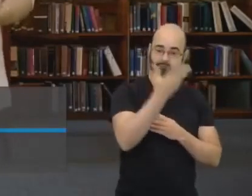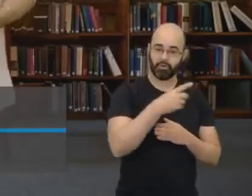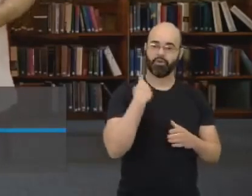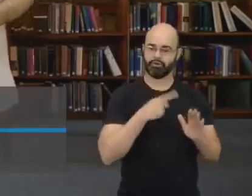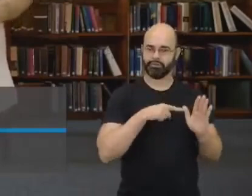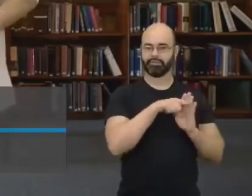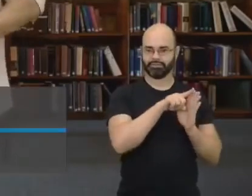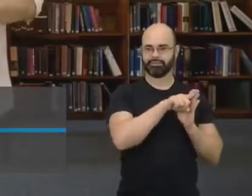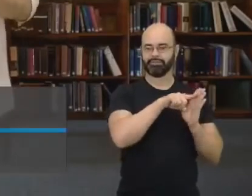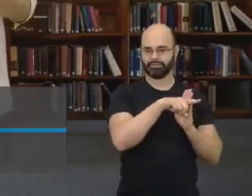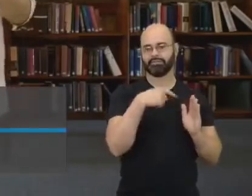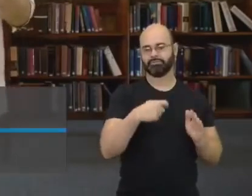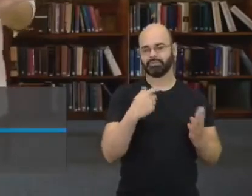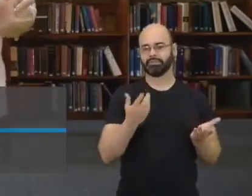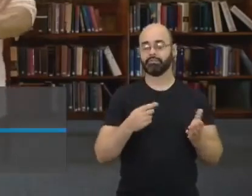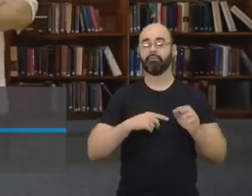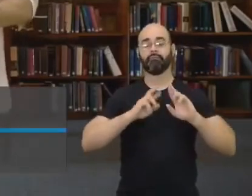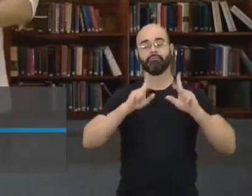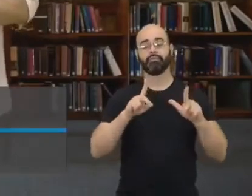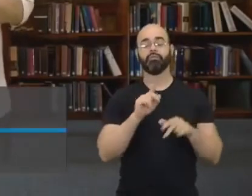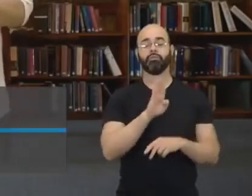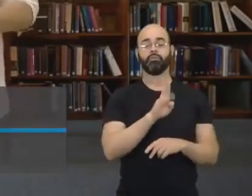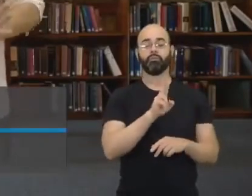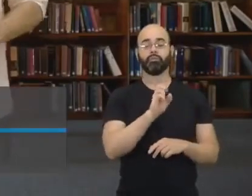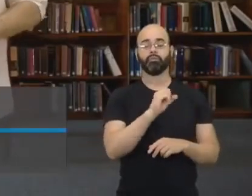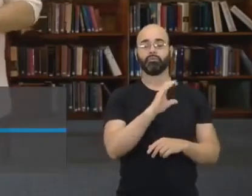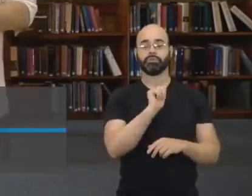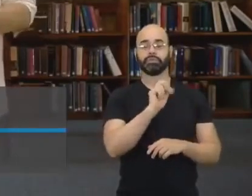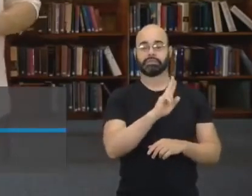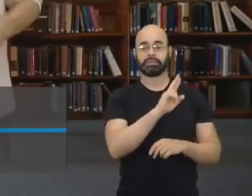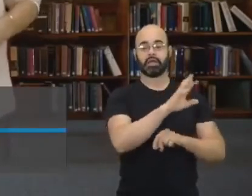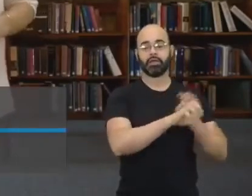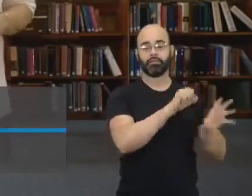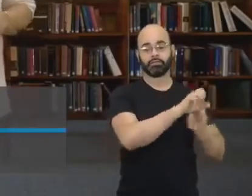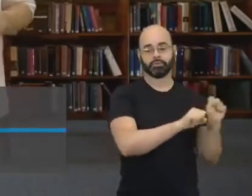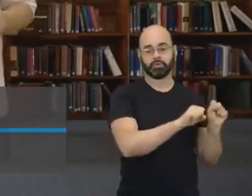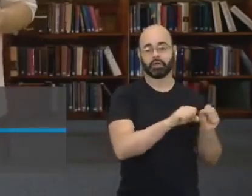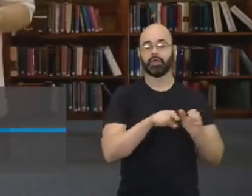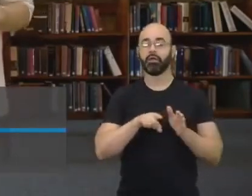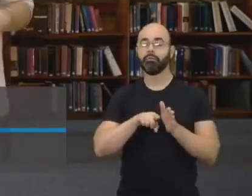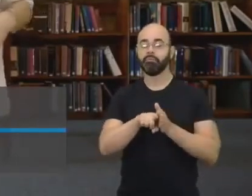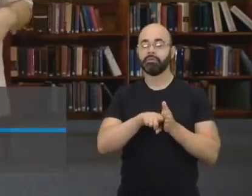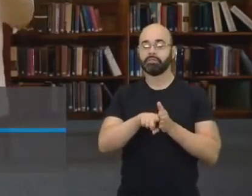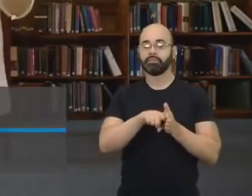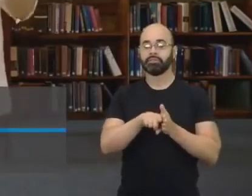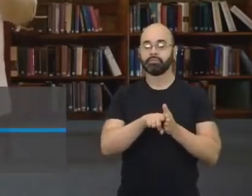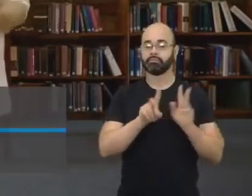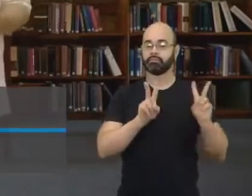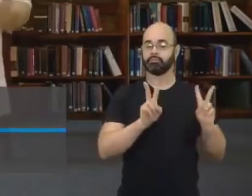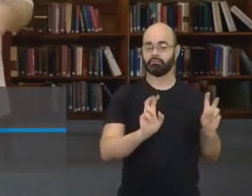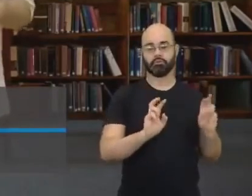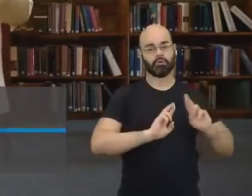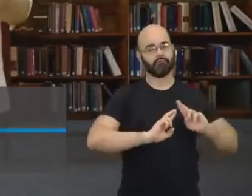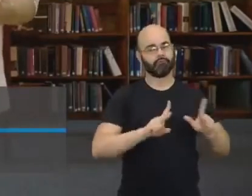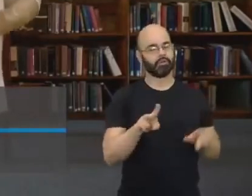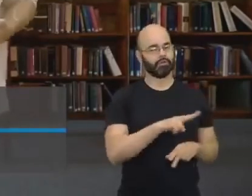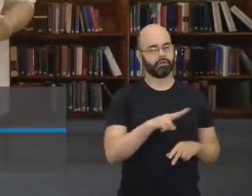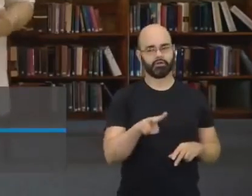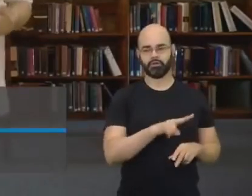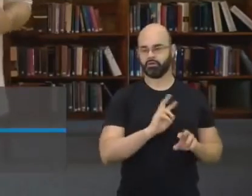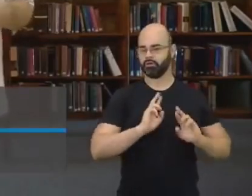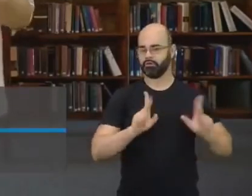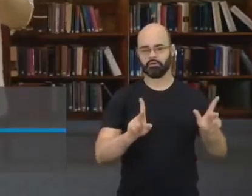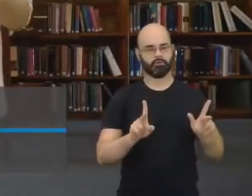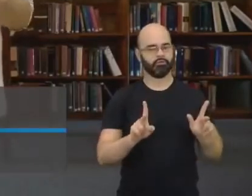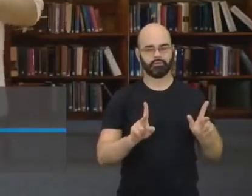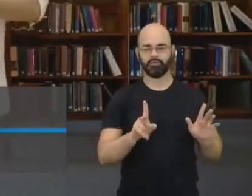só não pode confundir, às vezes, busca com pesquisa, que é o que a gente pode conversar um pouco aqui, né, professor Anderson? Nós fazemos buscas diariamente, então